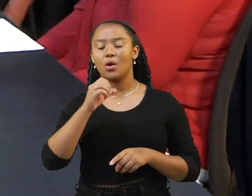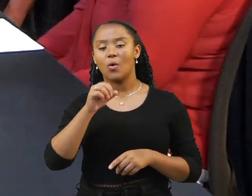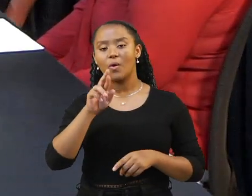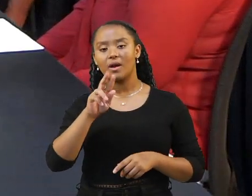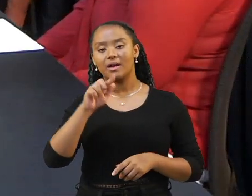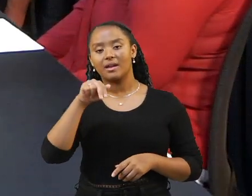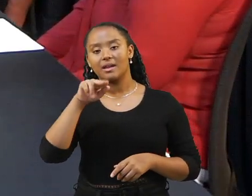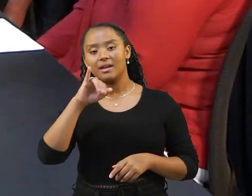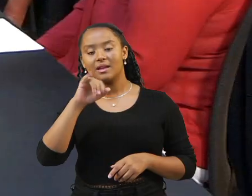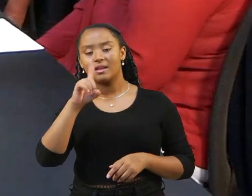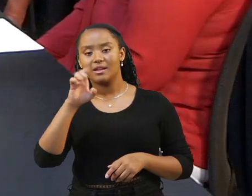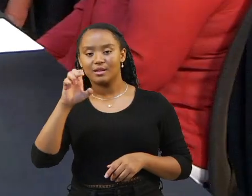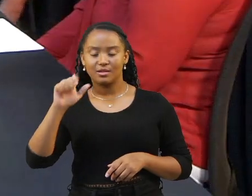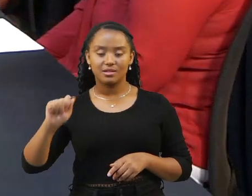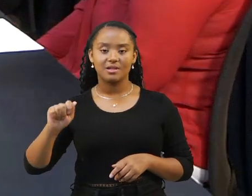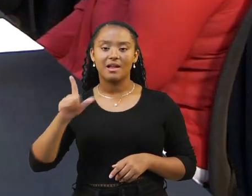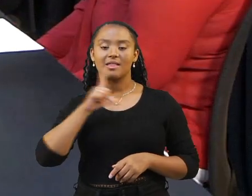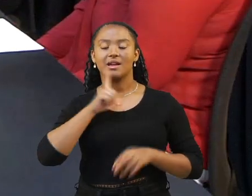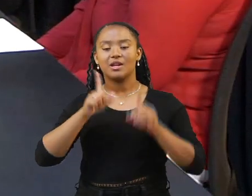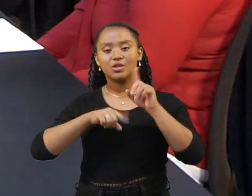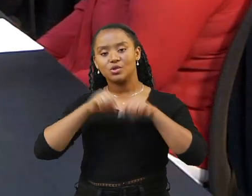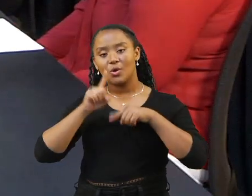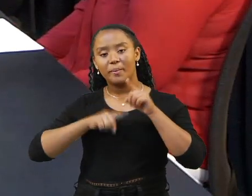florzinha, orquídeas,